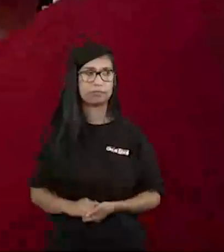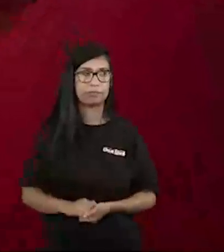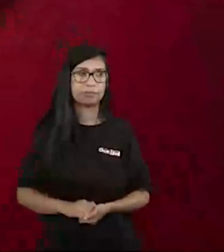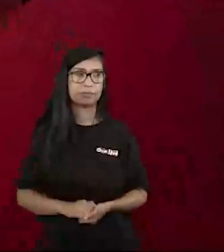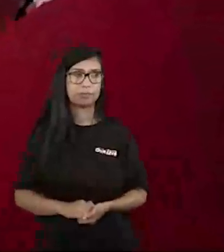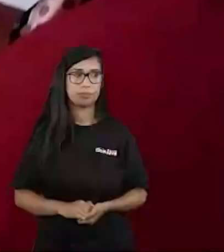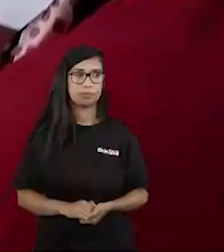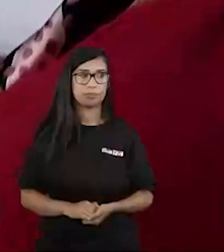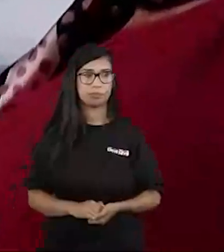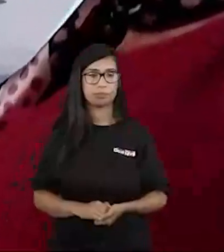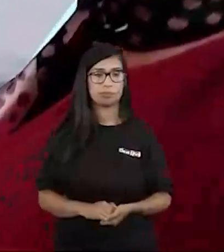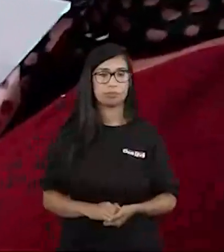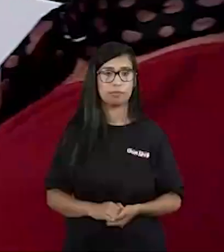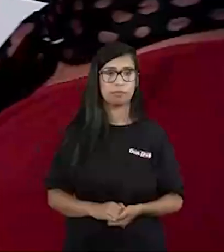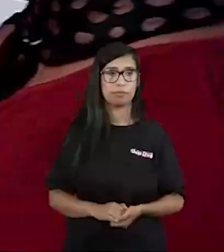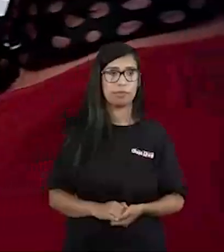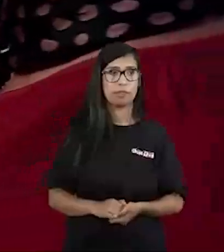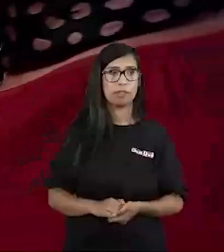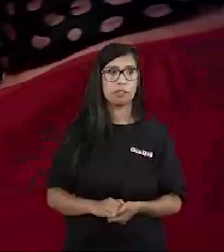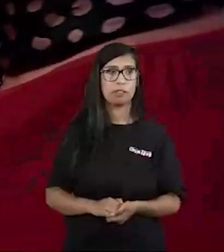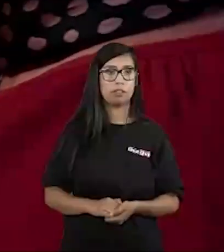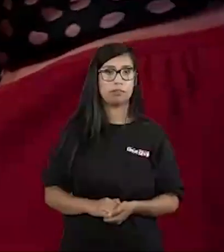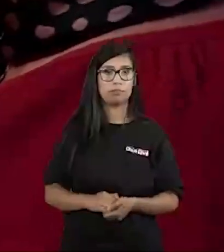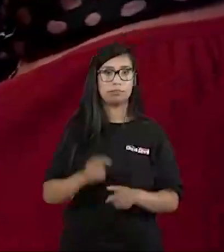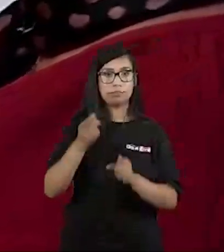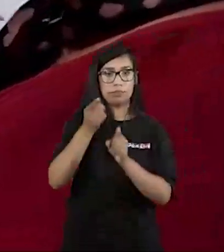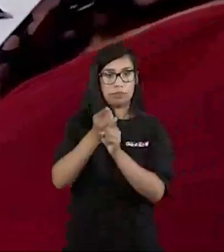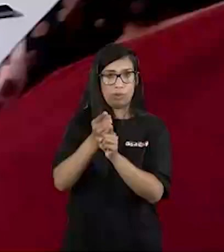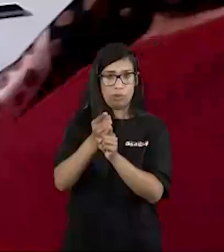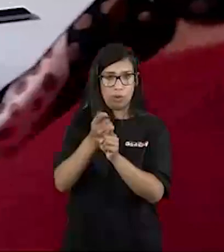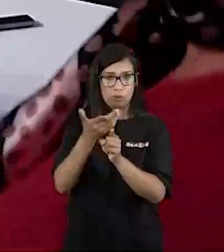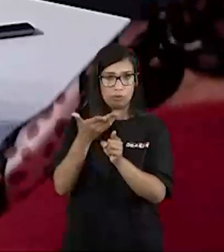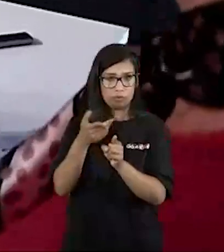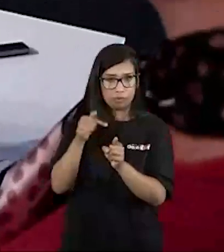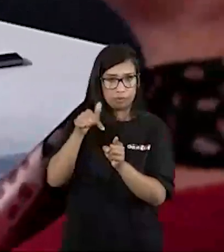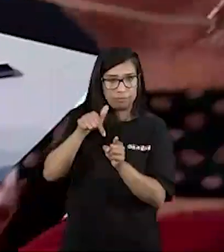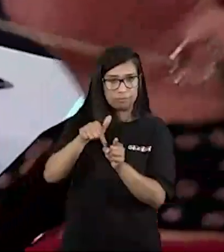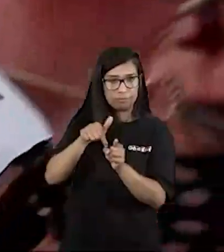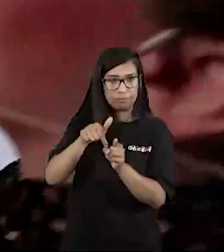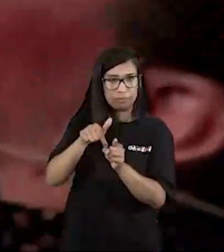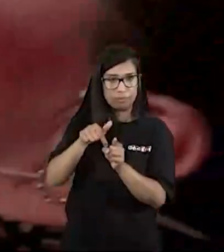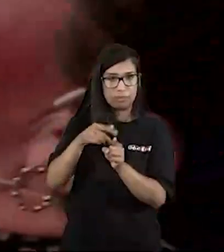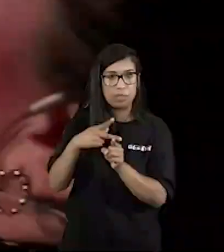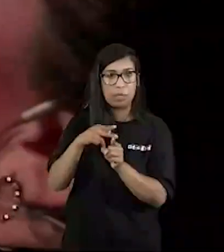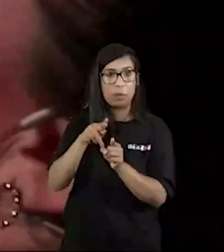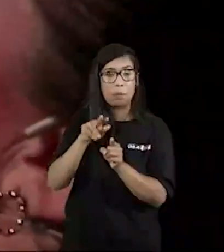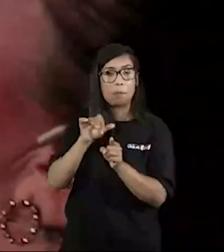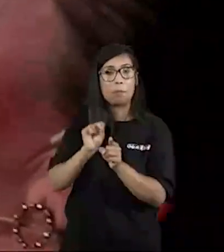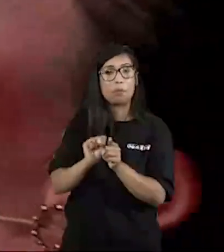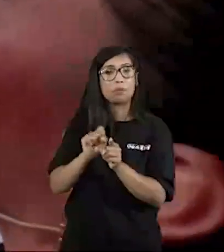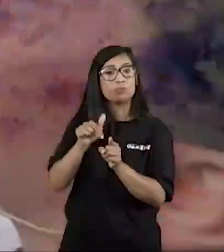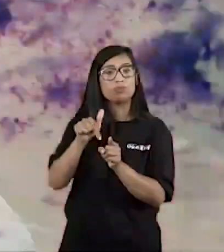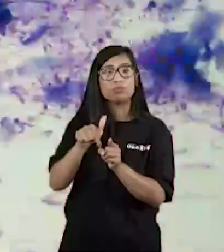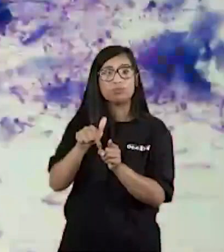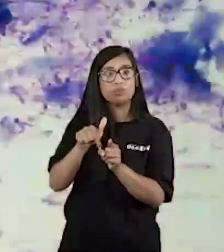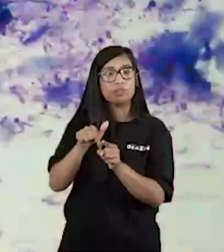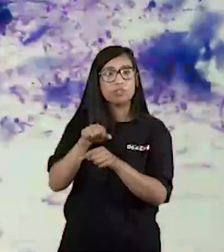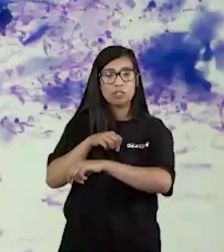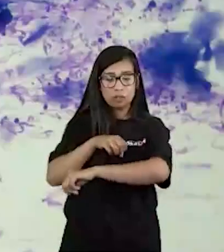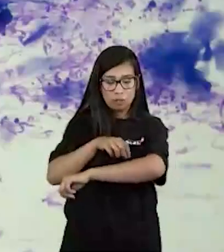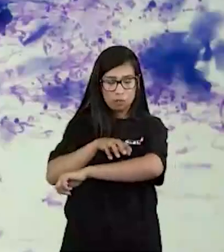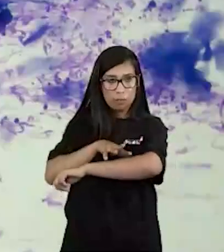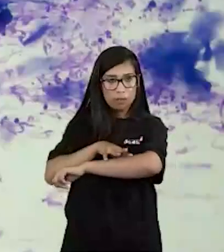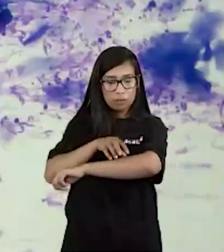a gente espera achar numa lâmina com pus? Isso aqui é o nosso feijão com arroz, gente. O que eu estou vendo